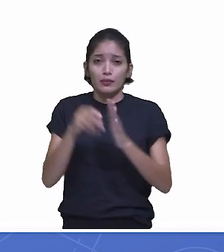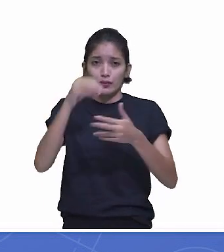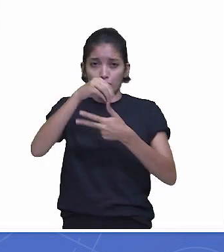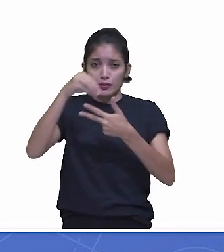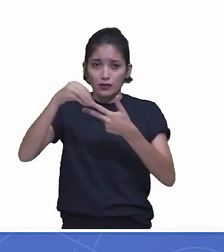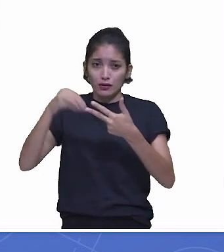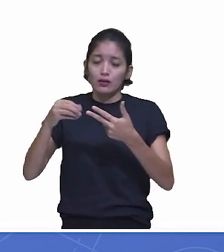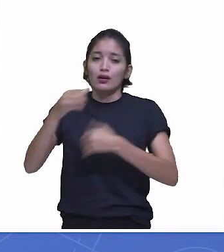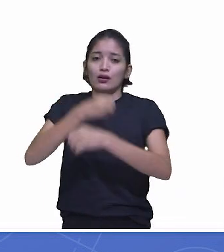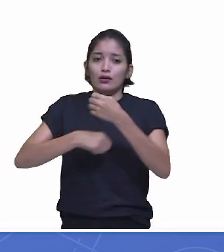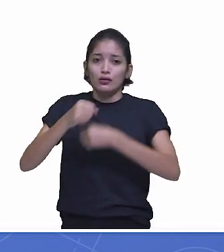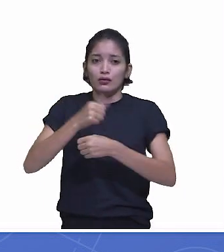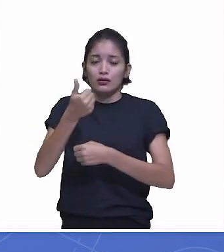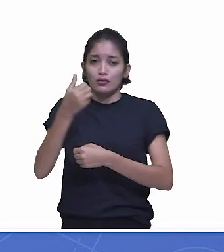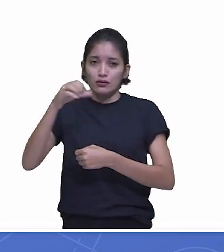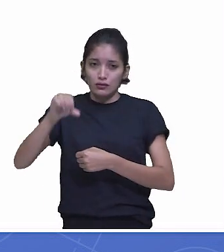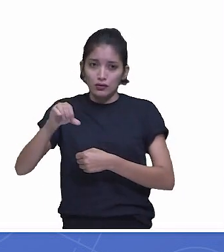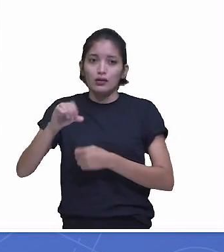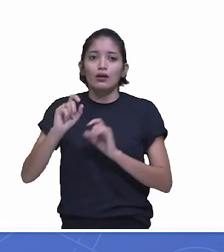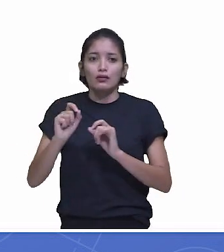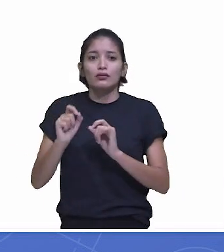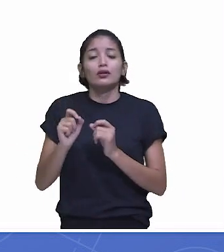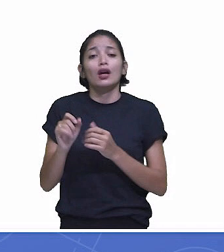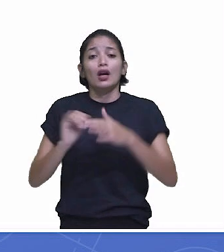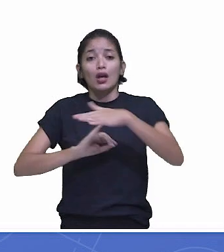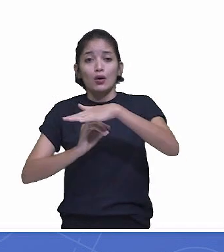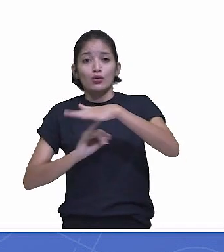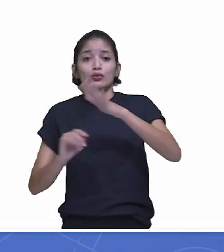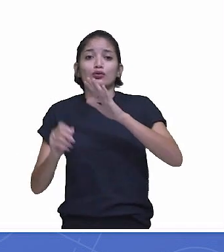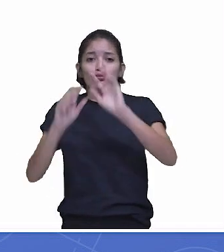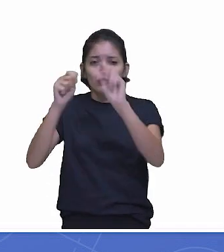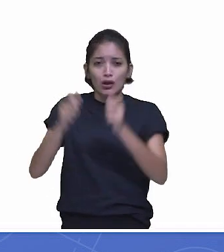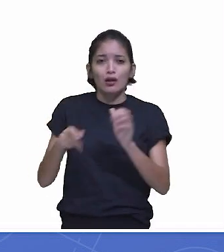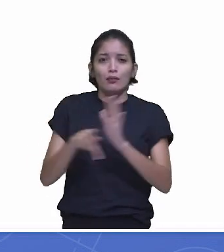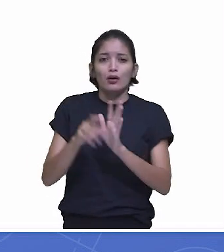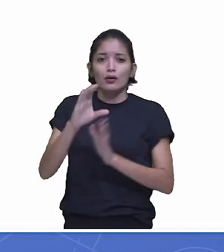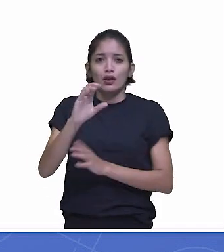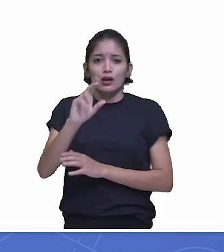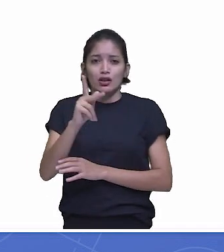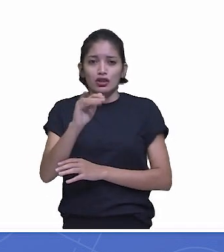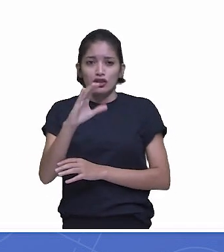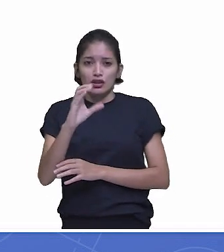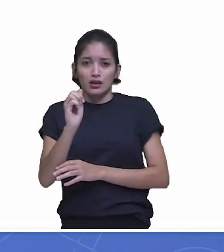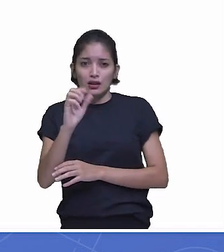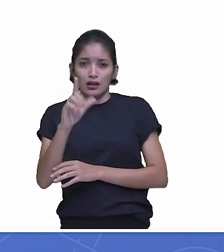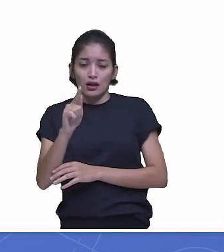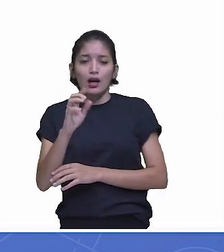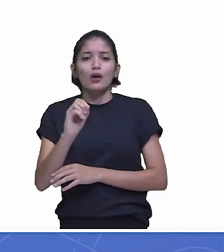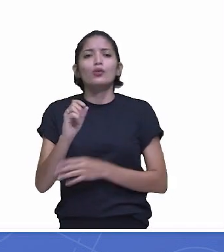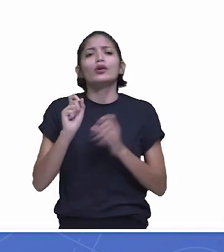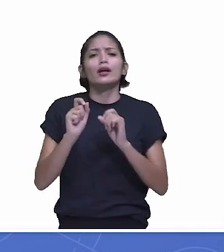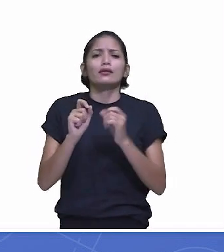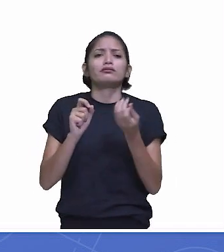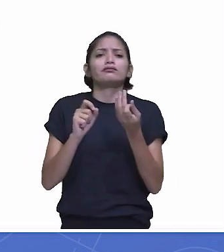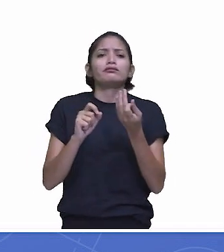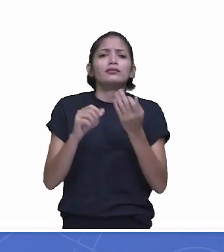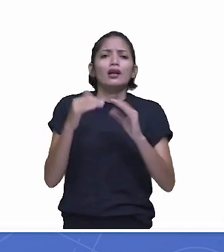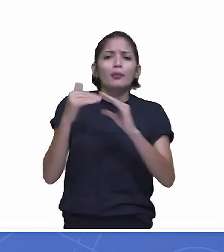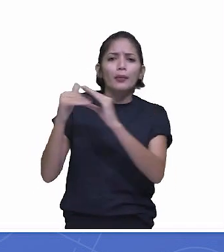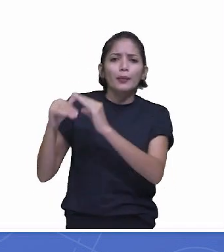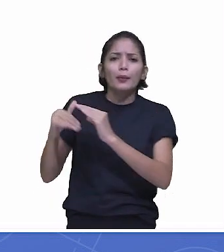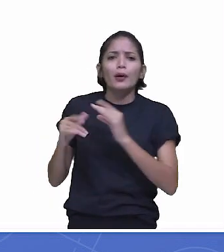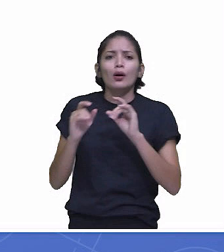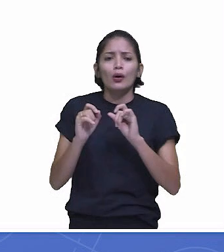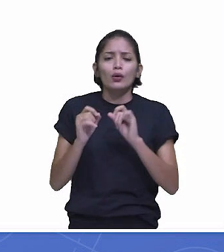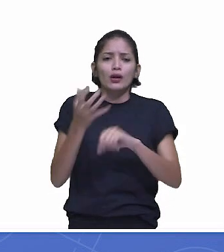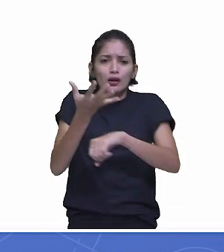O Instituto de Arte de Chicago disponibilizou para visualização online, compartilhamento ou downloads, sob